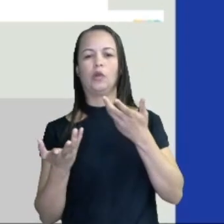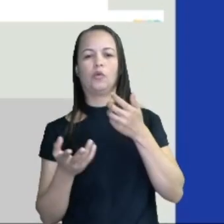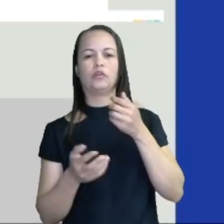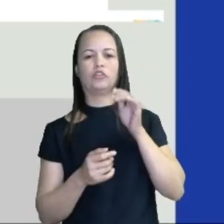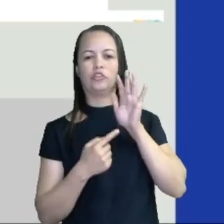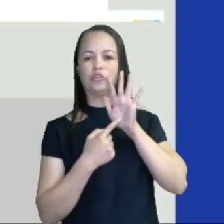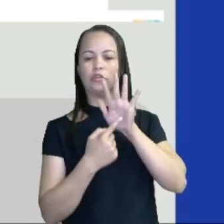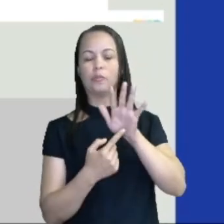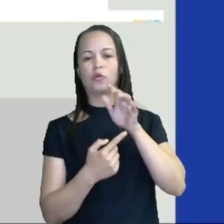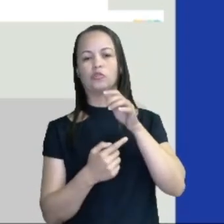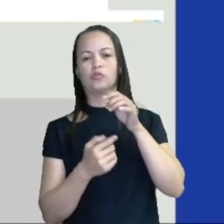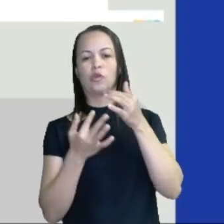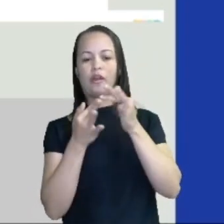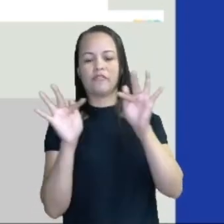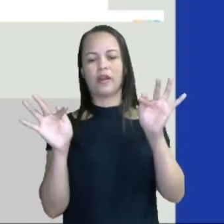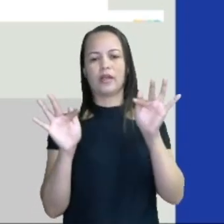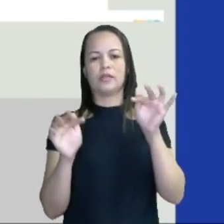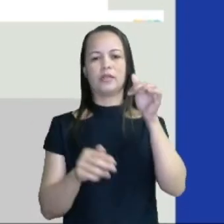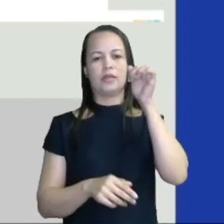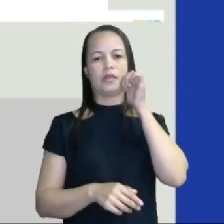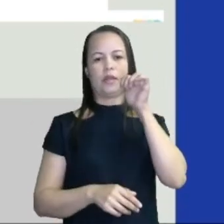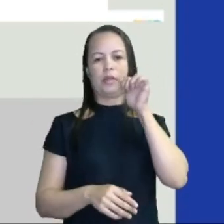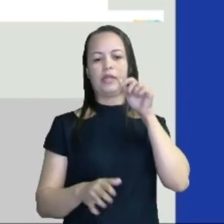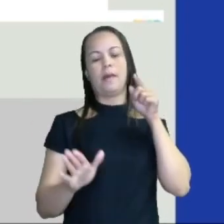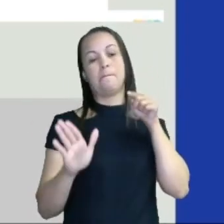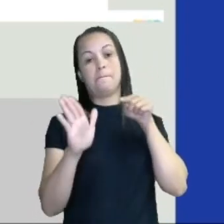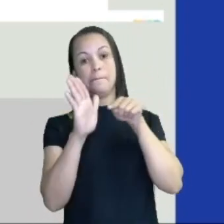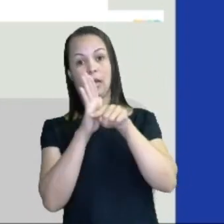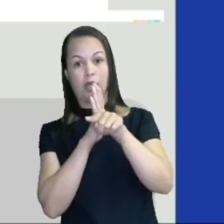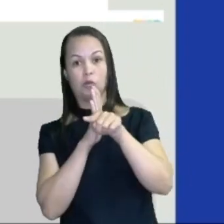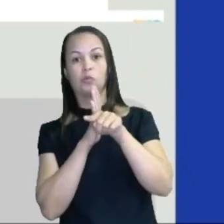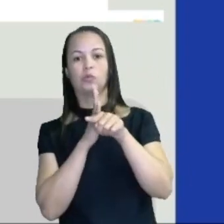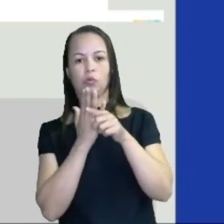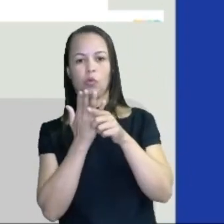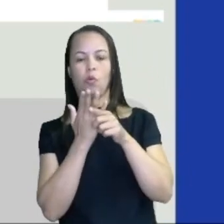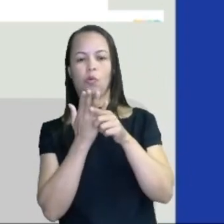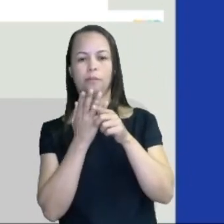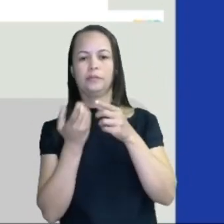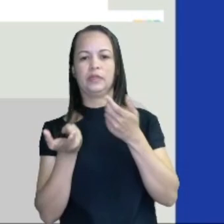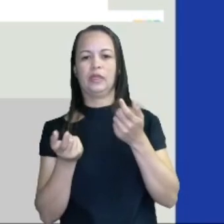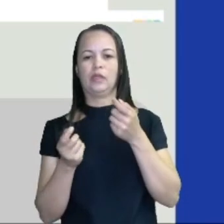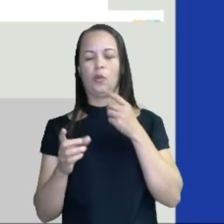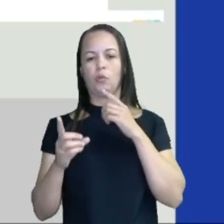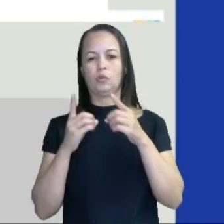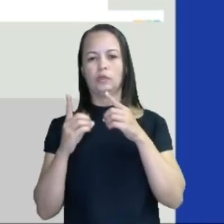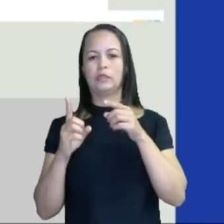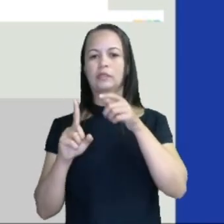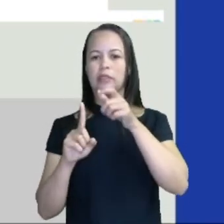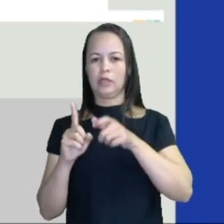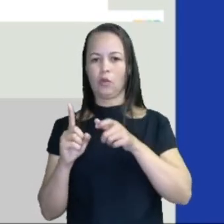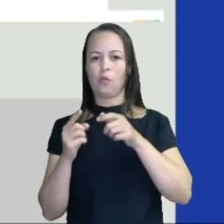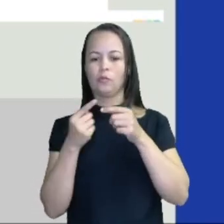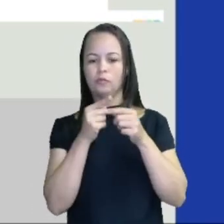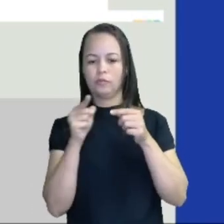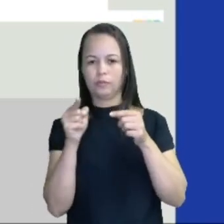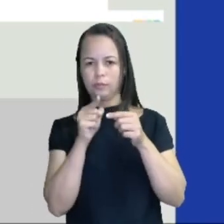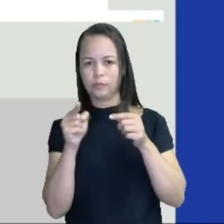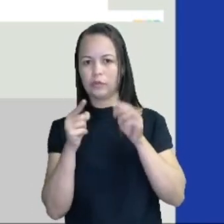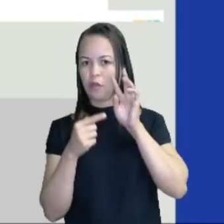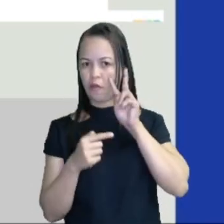perguntou. Aí tem um travessão, que indica o diálogo, tá vendo, gente? Como o travessão também entra aqui.